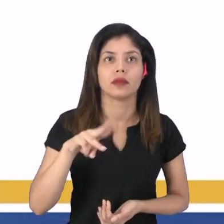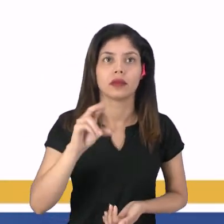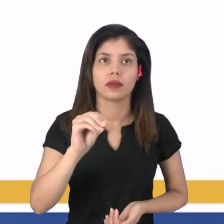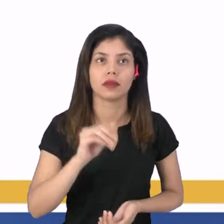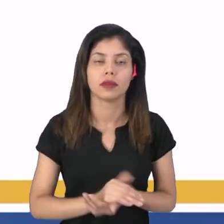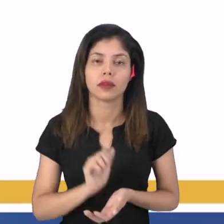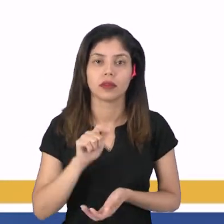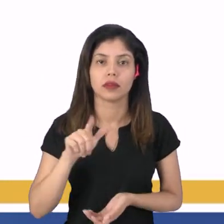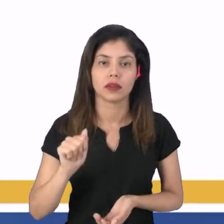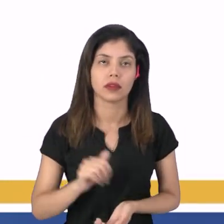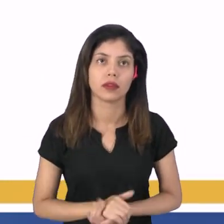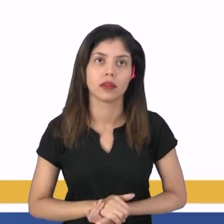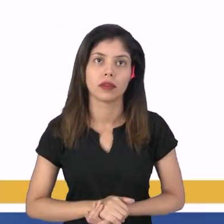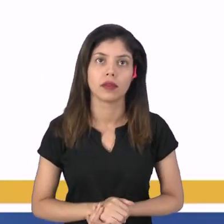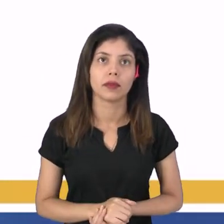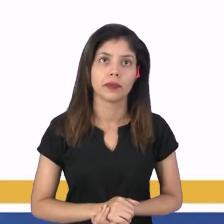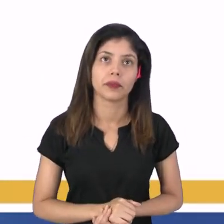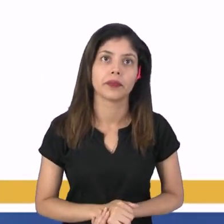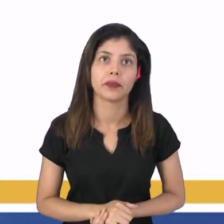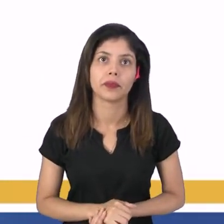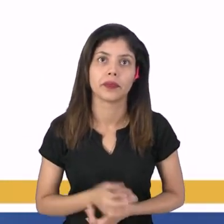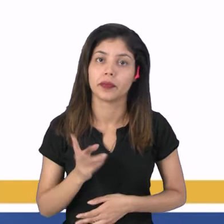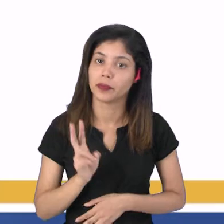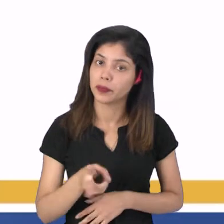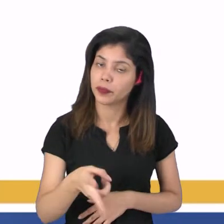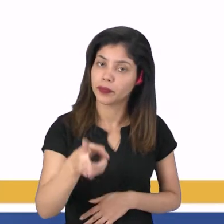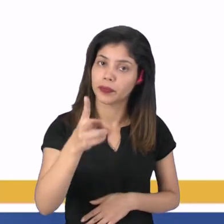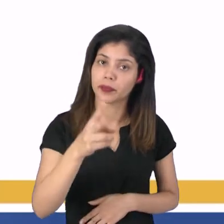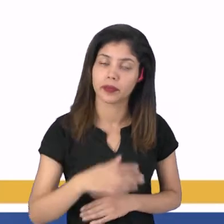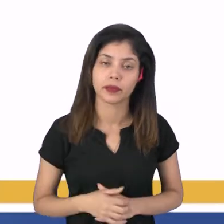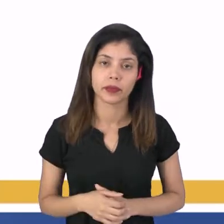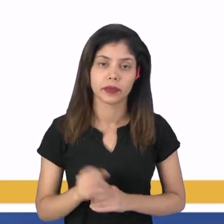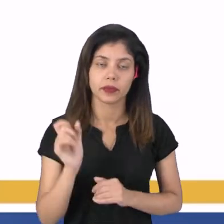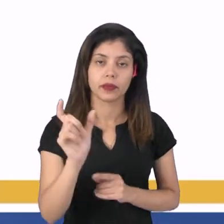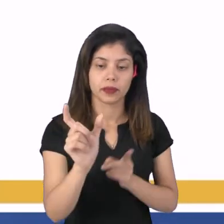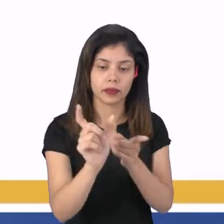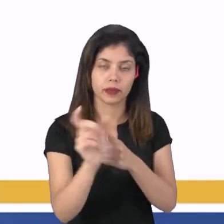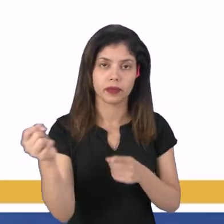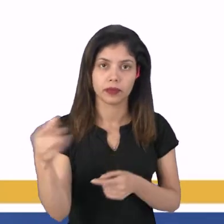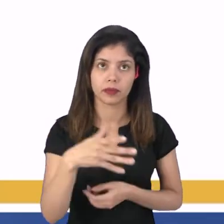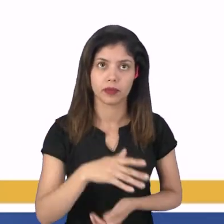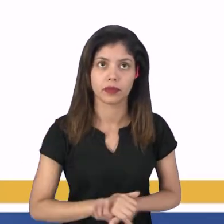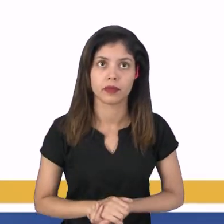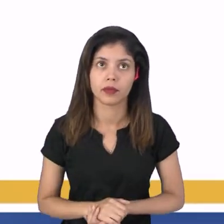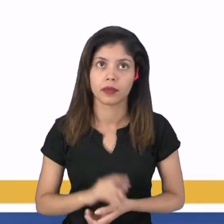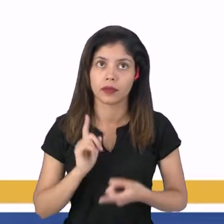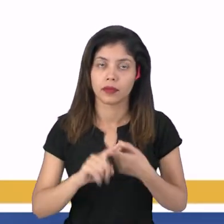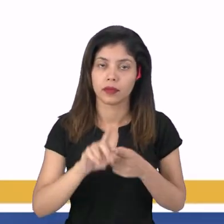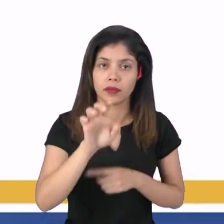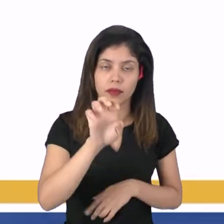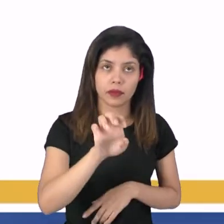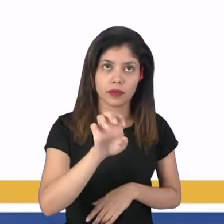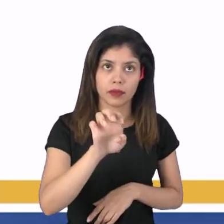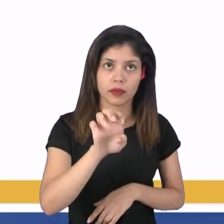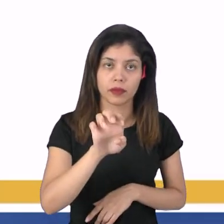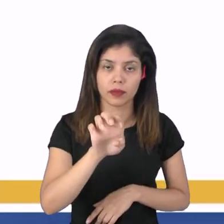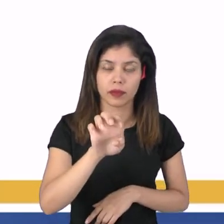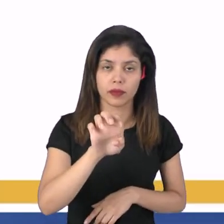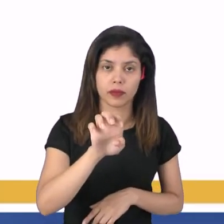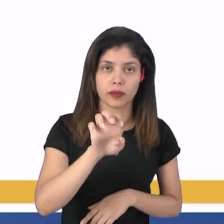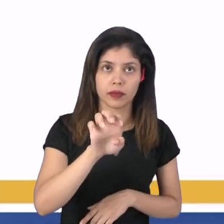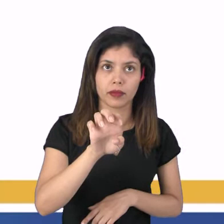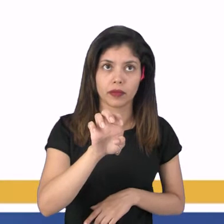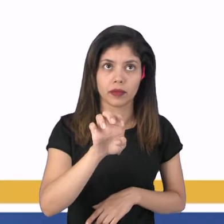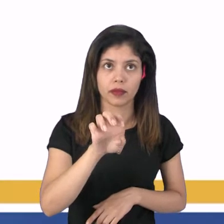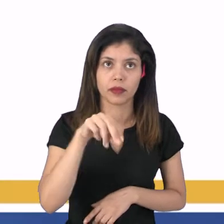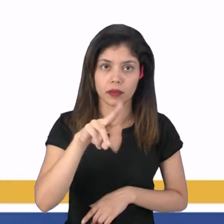inicial mudo e alma, e aí a gente tem a continuidade para a formação de uma palavra nova. E aí no primeiro quadrinho a gente tem palavra